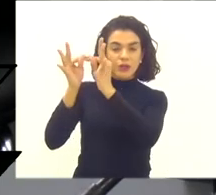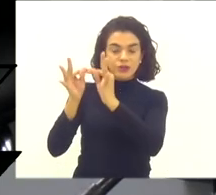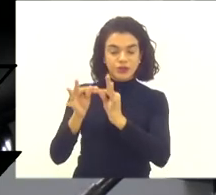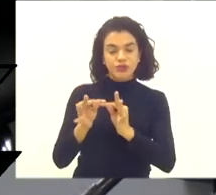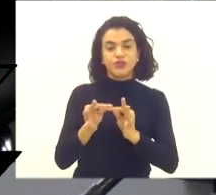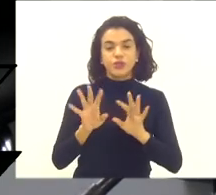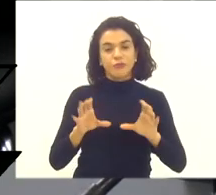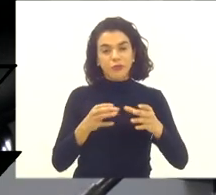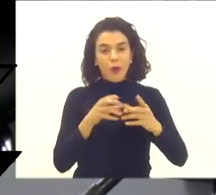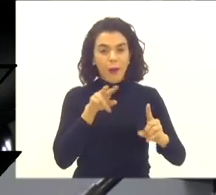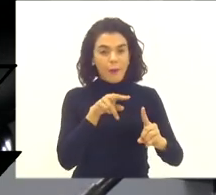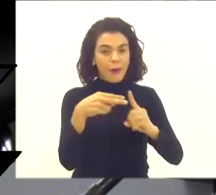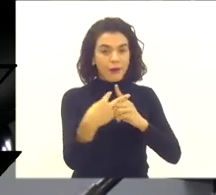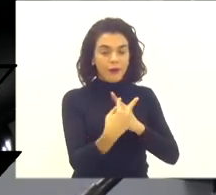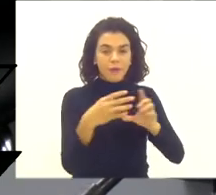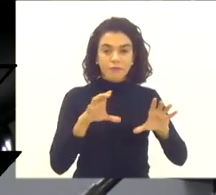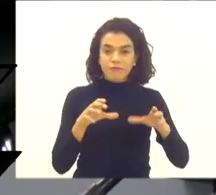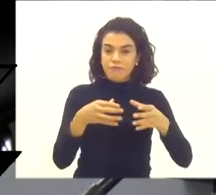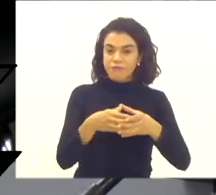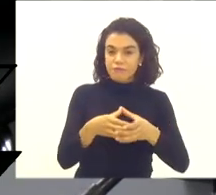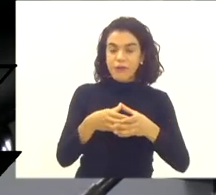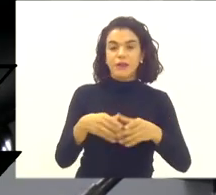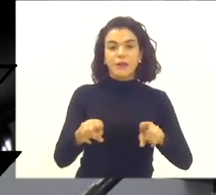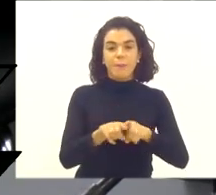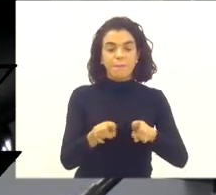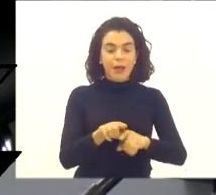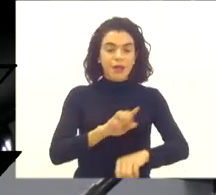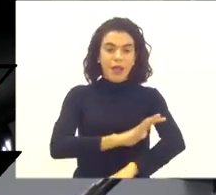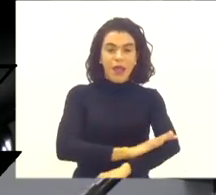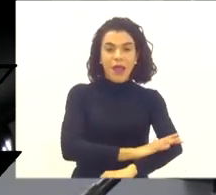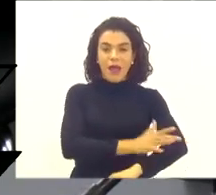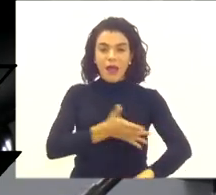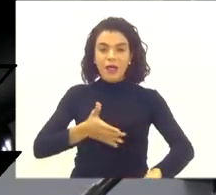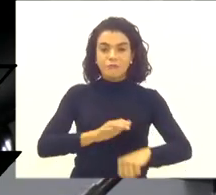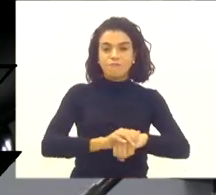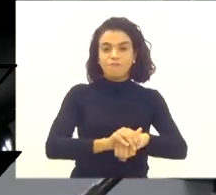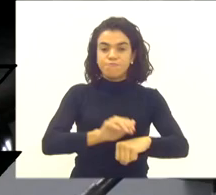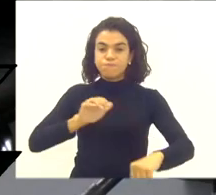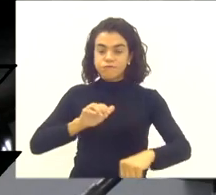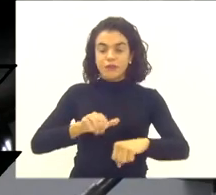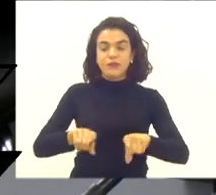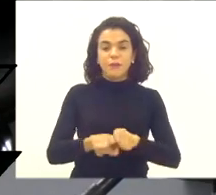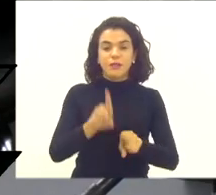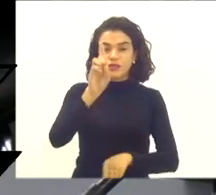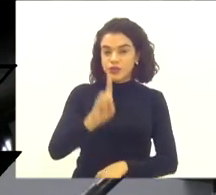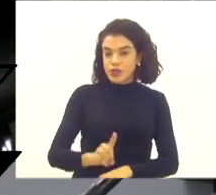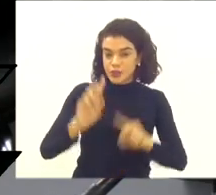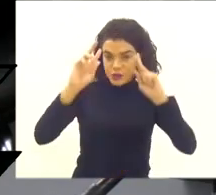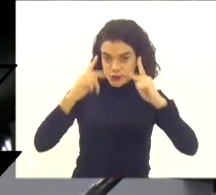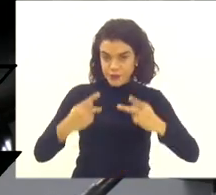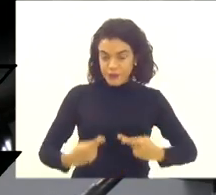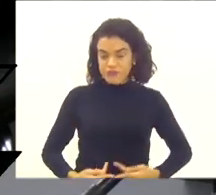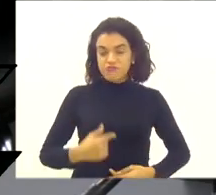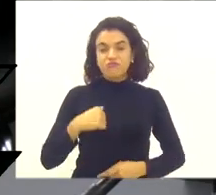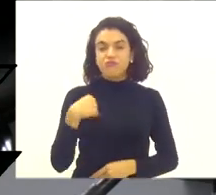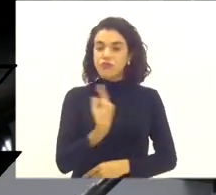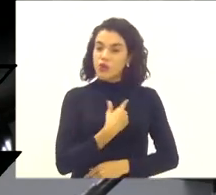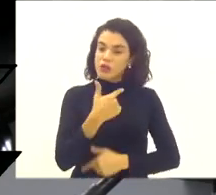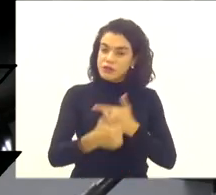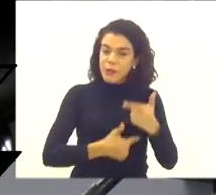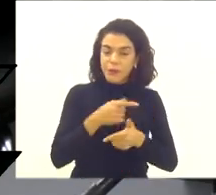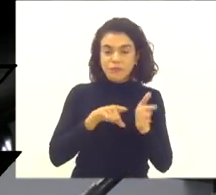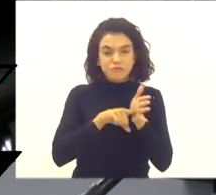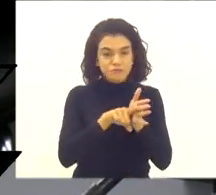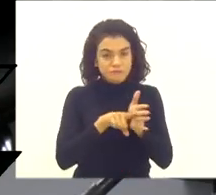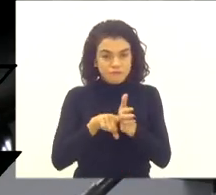coletiva tênis feminista é anti-racista de colonial de direitos humanos então nós trabalhamos com